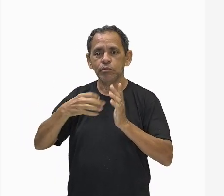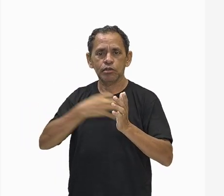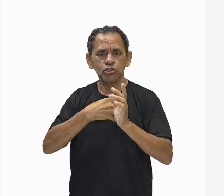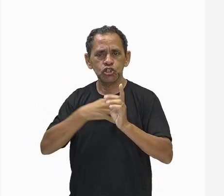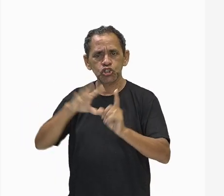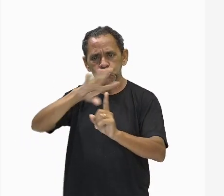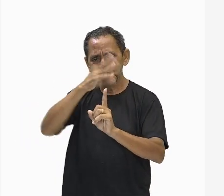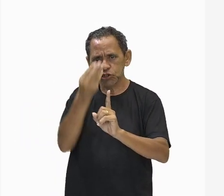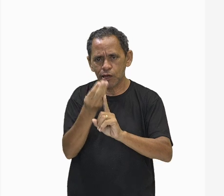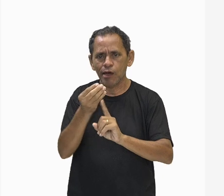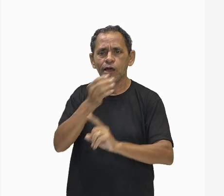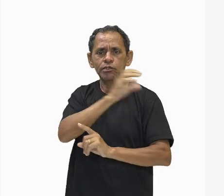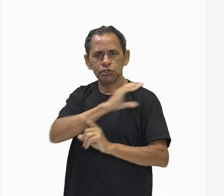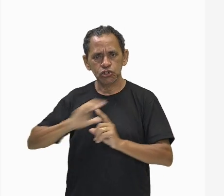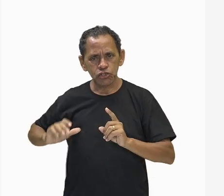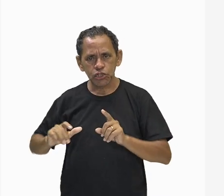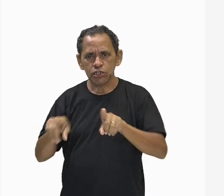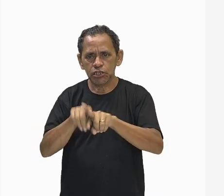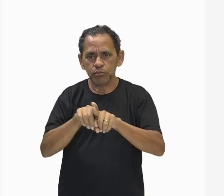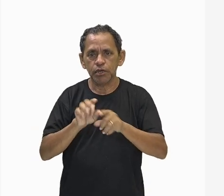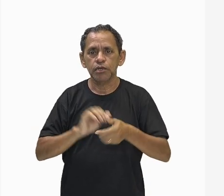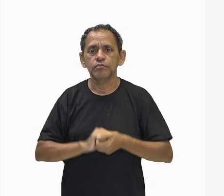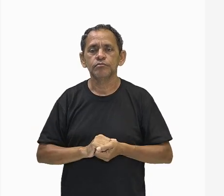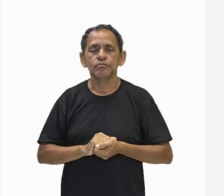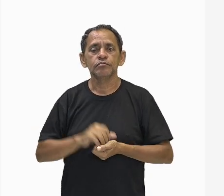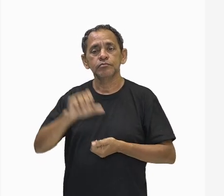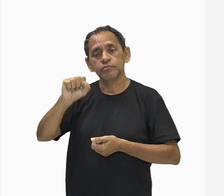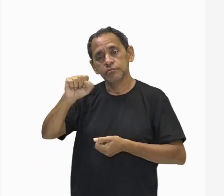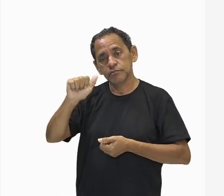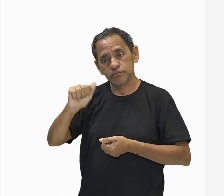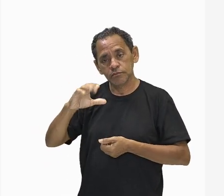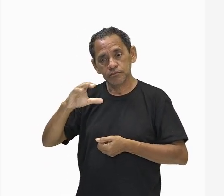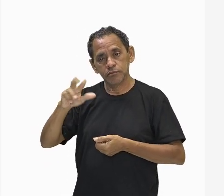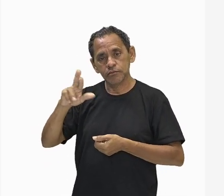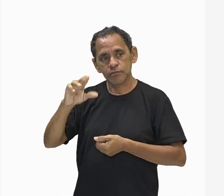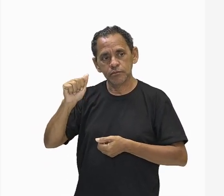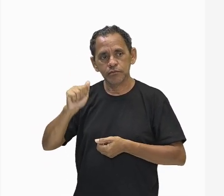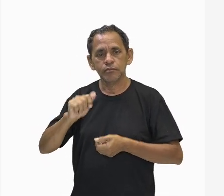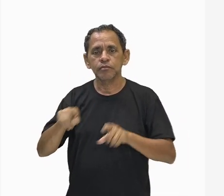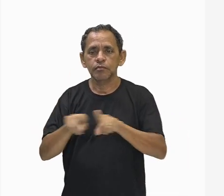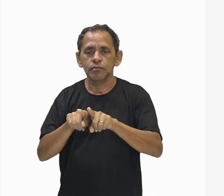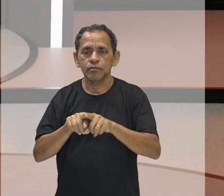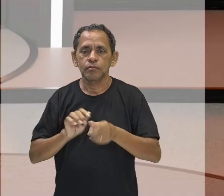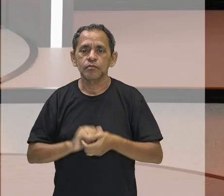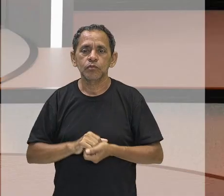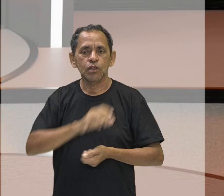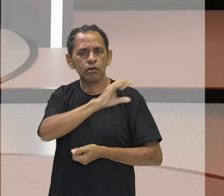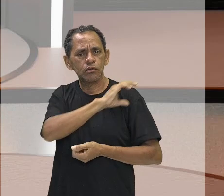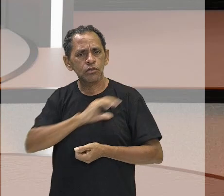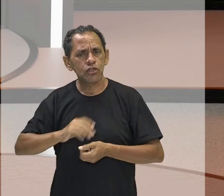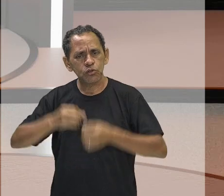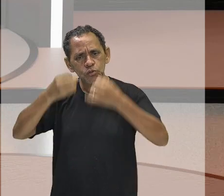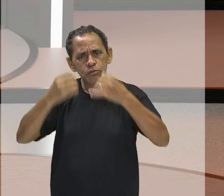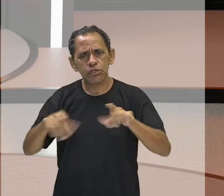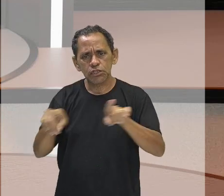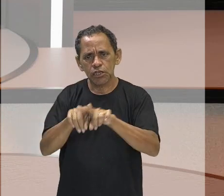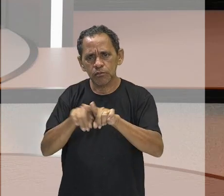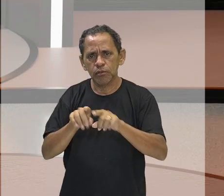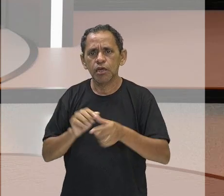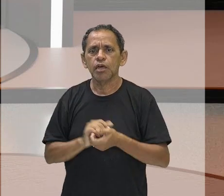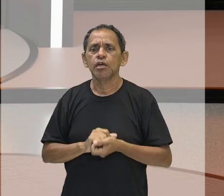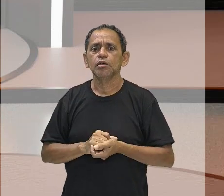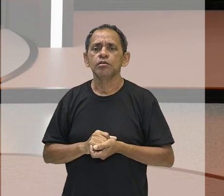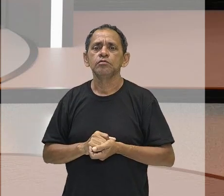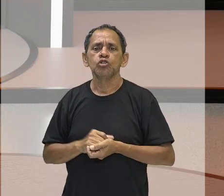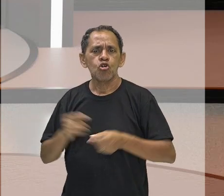como o primeiro estilo de arte sacra. Quando a gente fala de cristianismo e fala de arte bizantina, a gente está vendo que foi, de